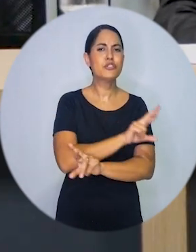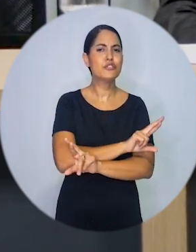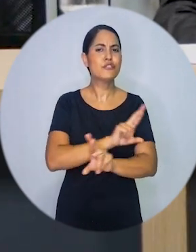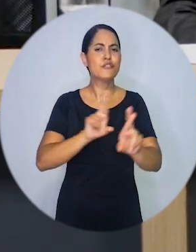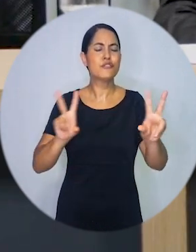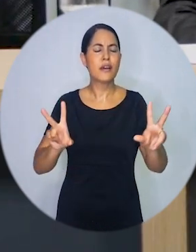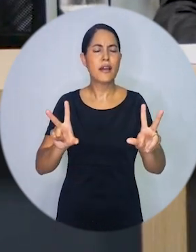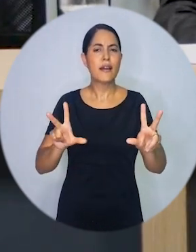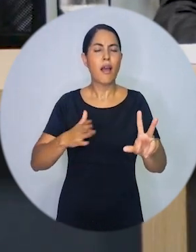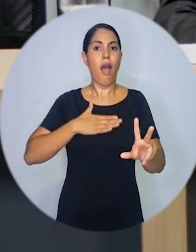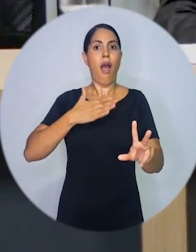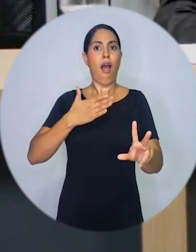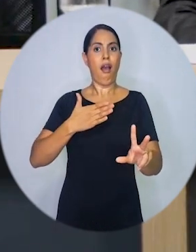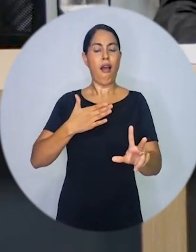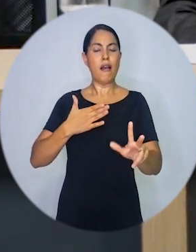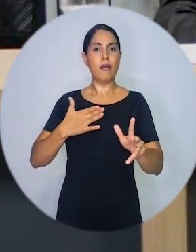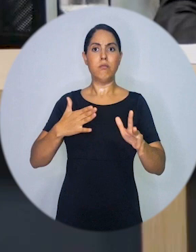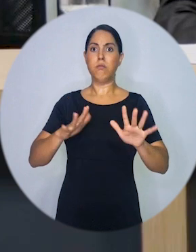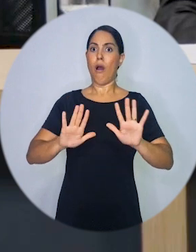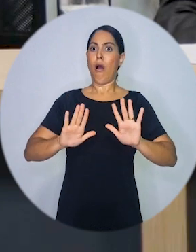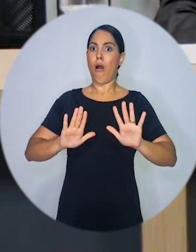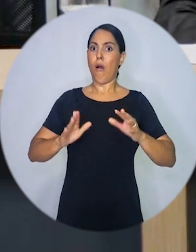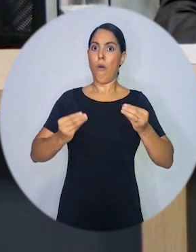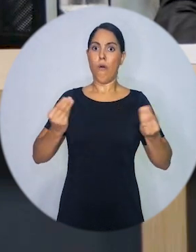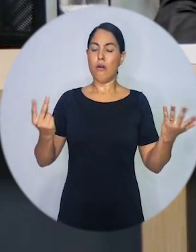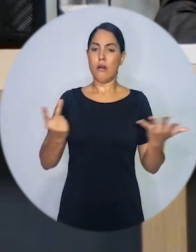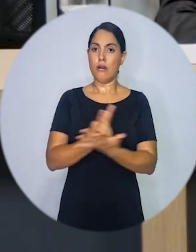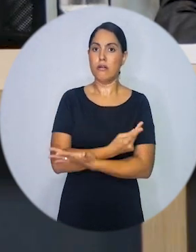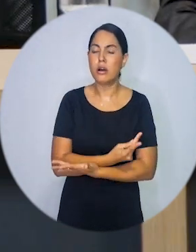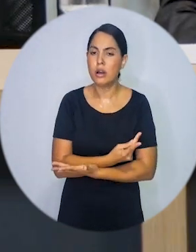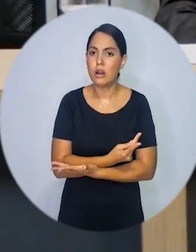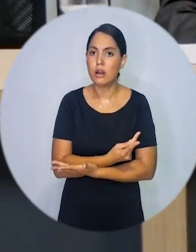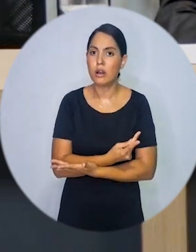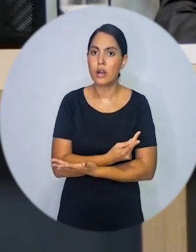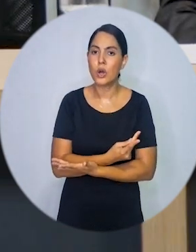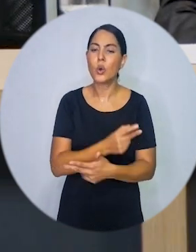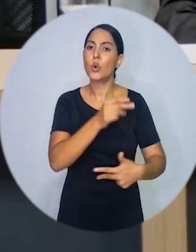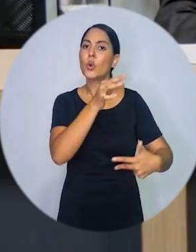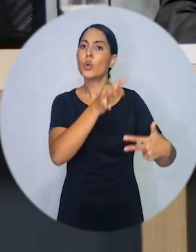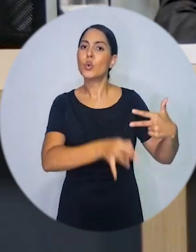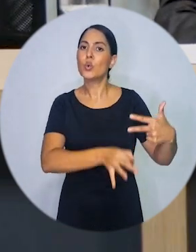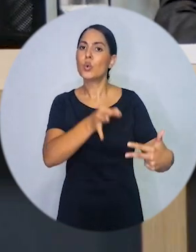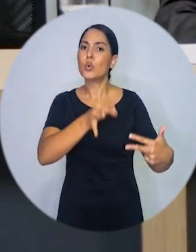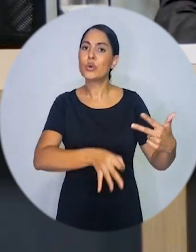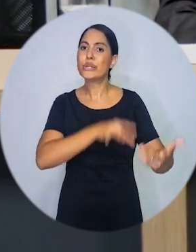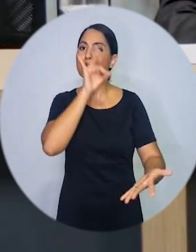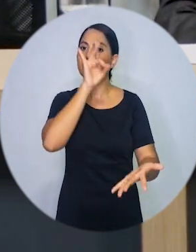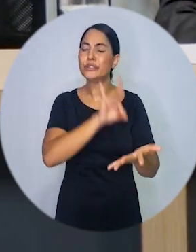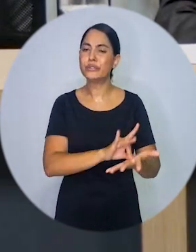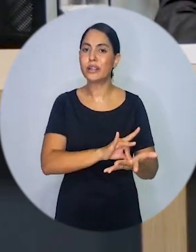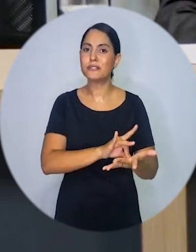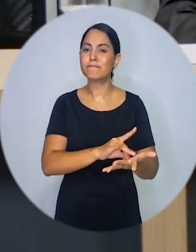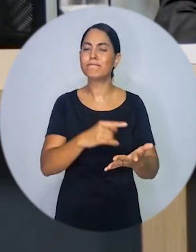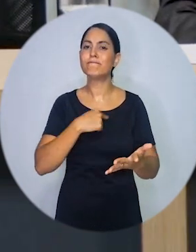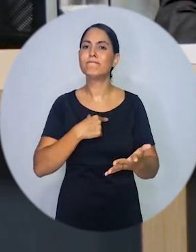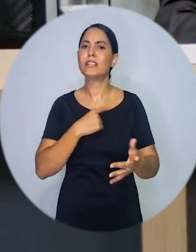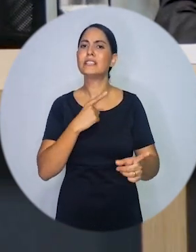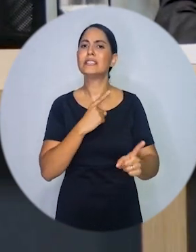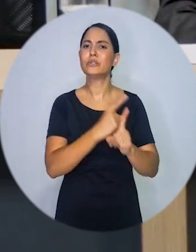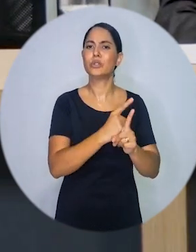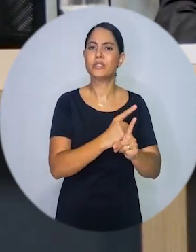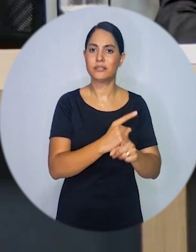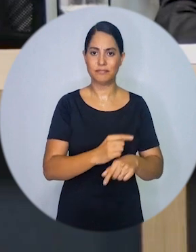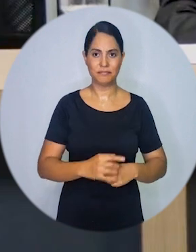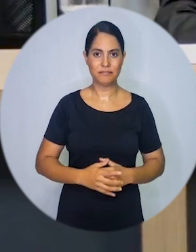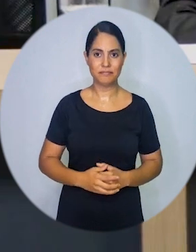criminalistas, um olhar diferenciado, um pouco surpreso e muito perplexo do que é na vida real o Poder